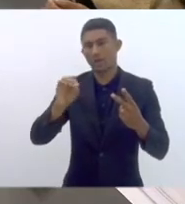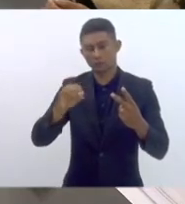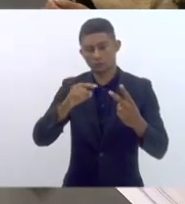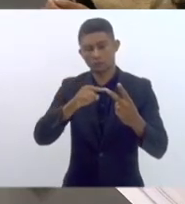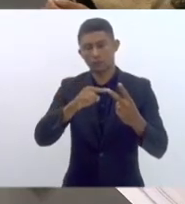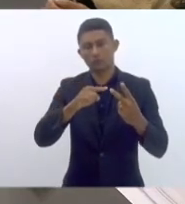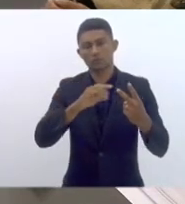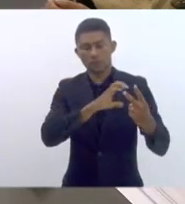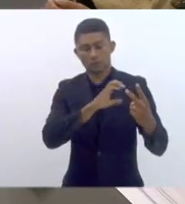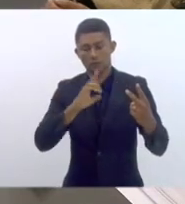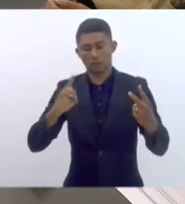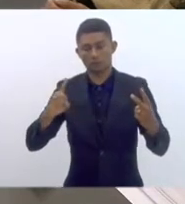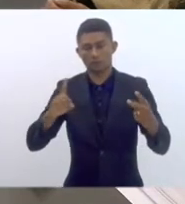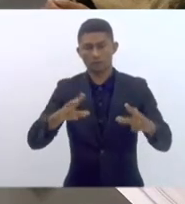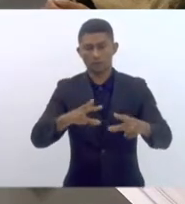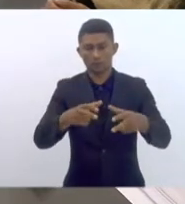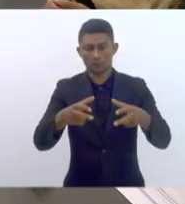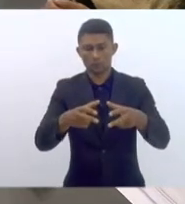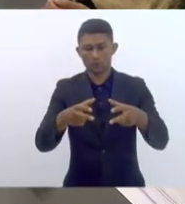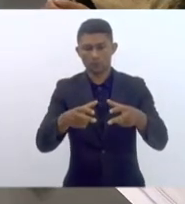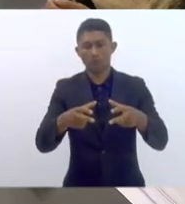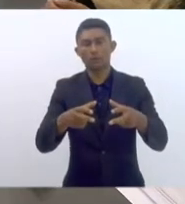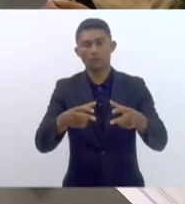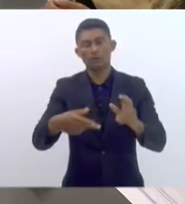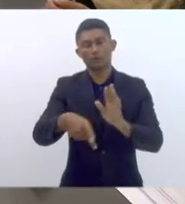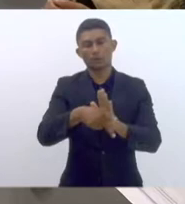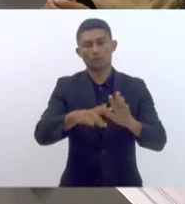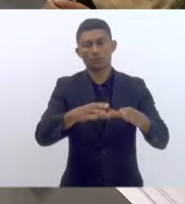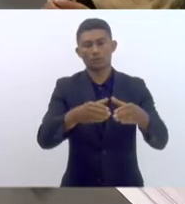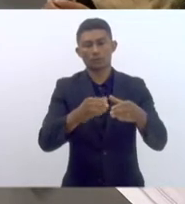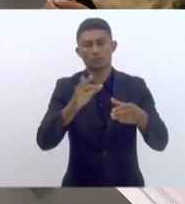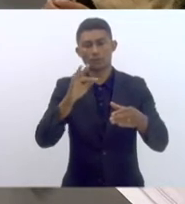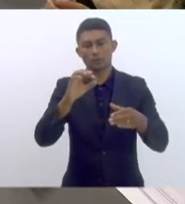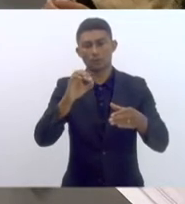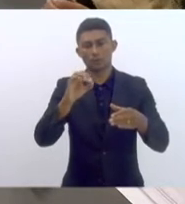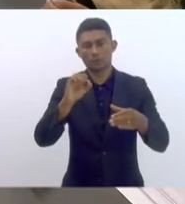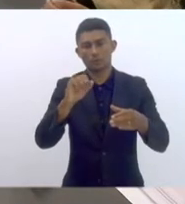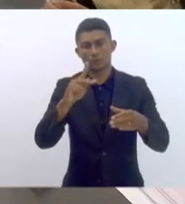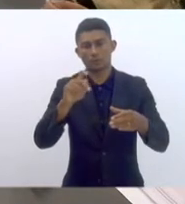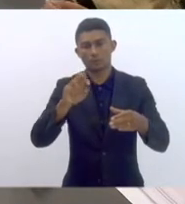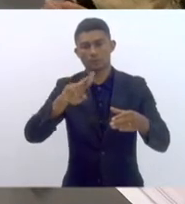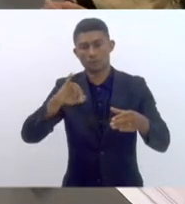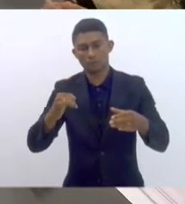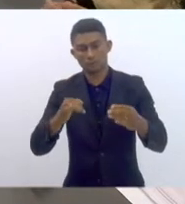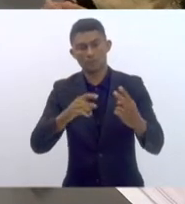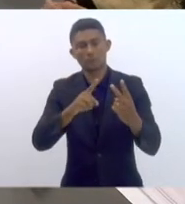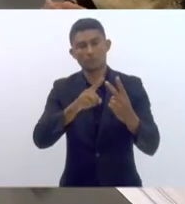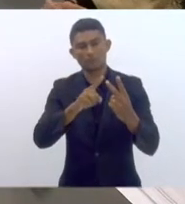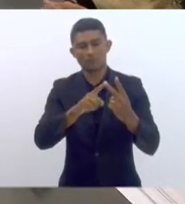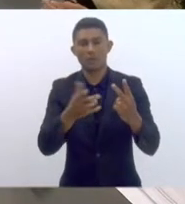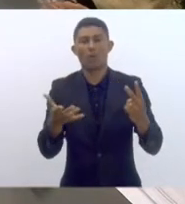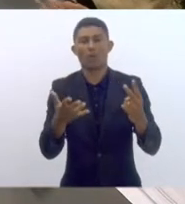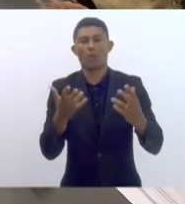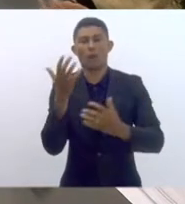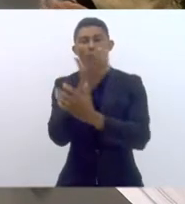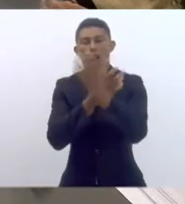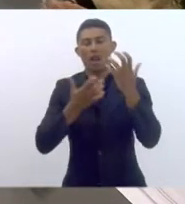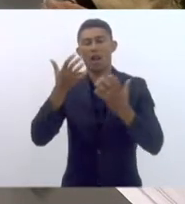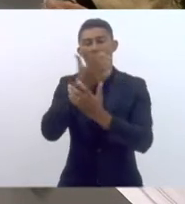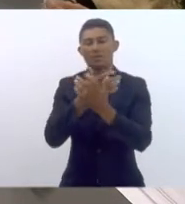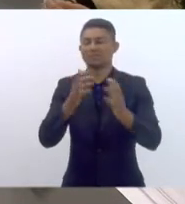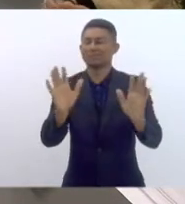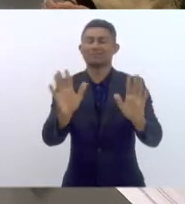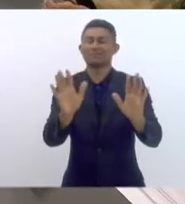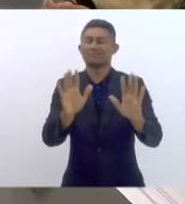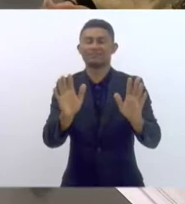coordenador da Comissão das Fundações da Fosperja, que na manhã de hoje não vai cantar nada, não.